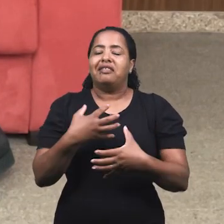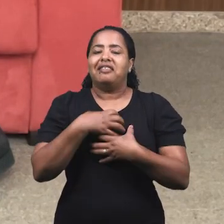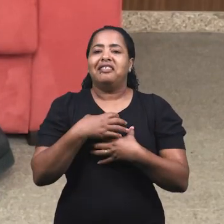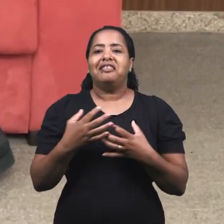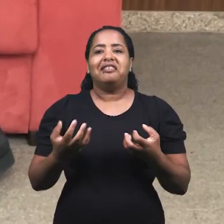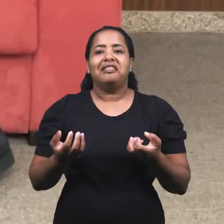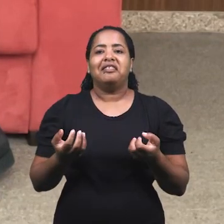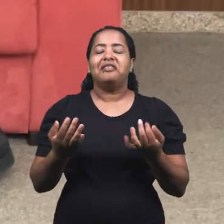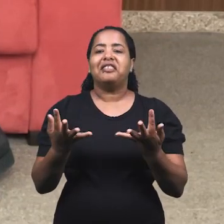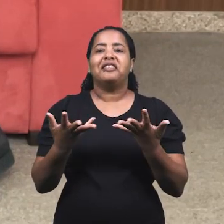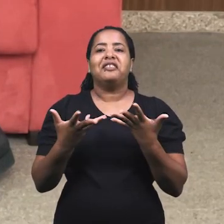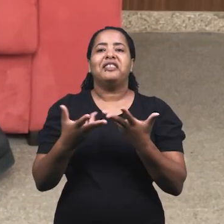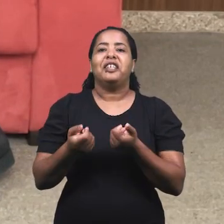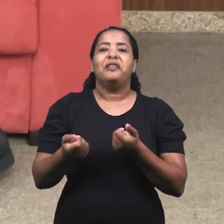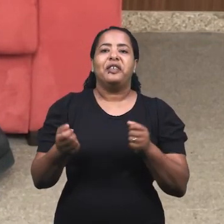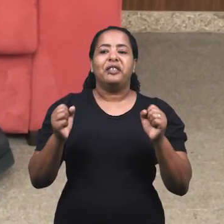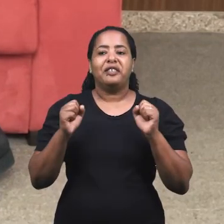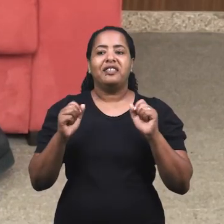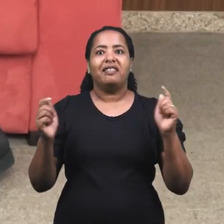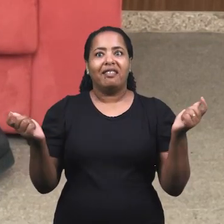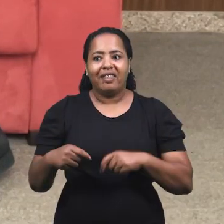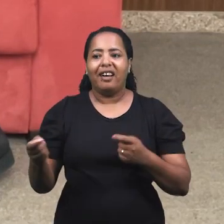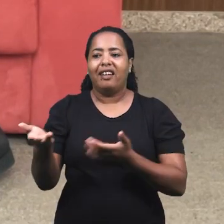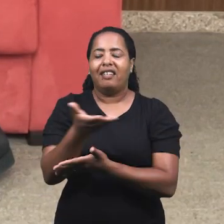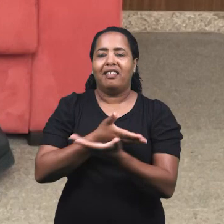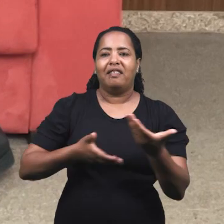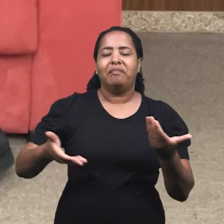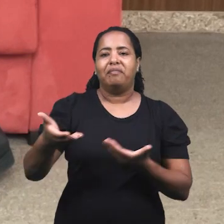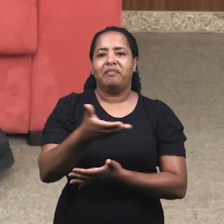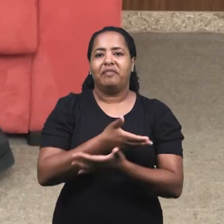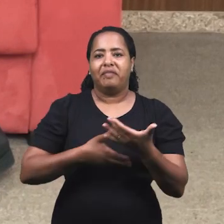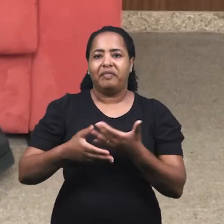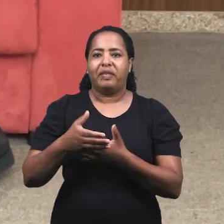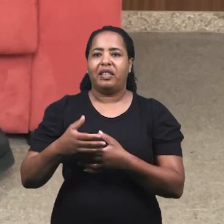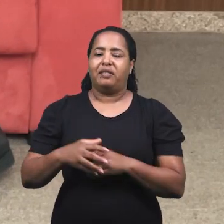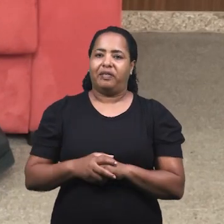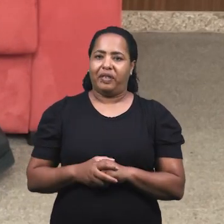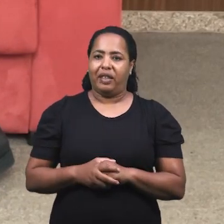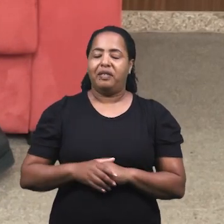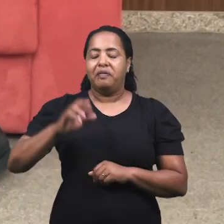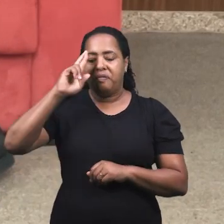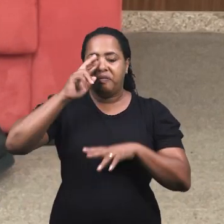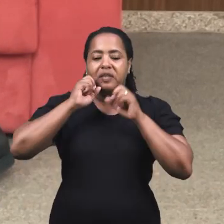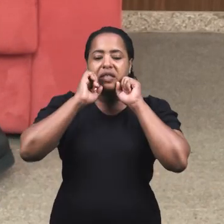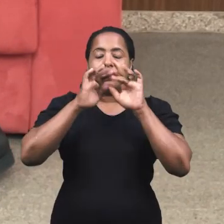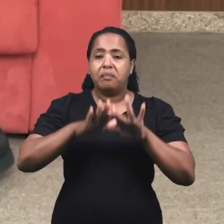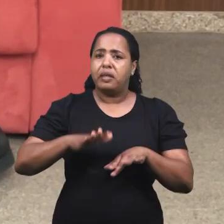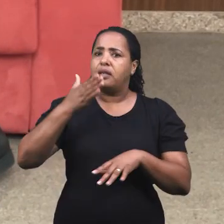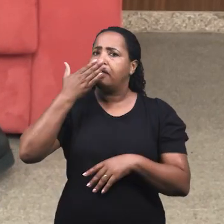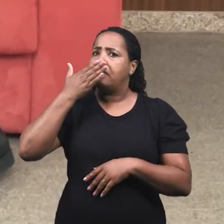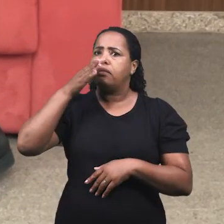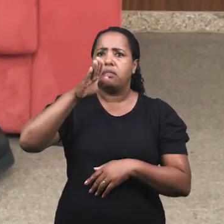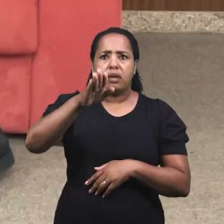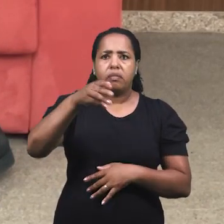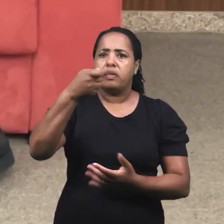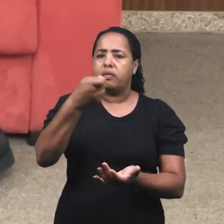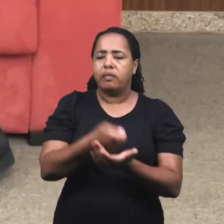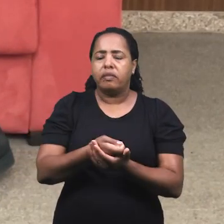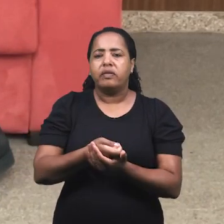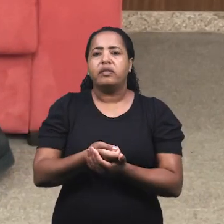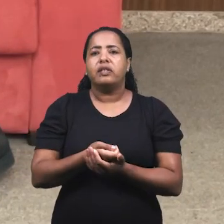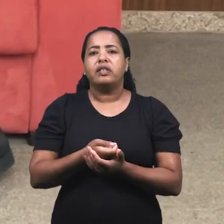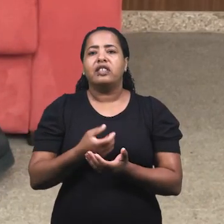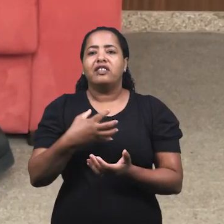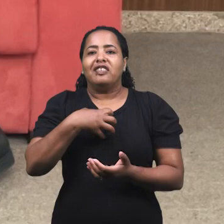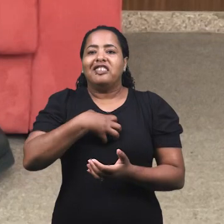ali. E é uma maravilha estar podendo participar ali, porque muitas experiências o Senhor ele tem para as nossas